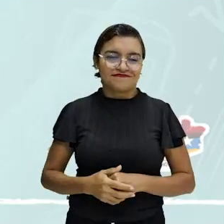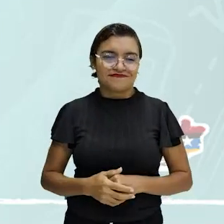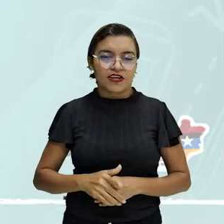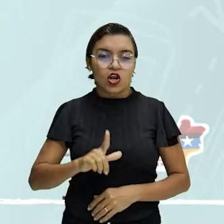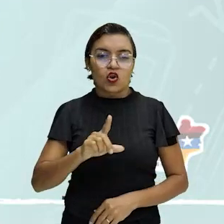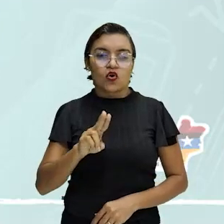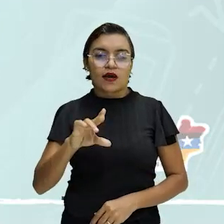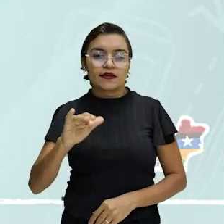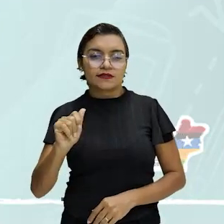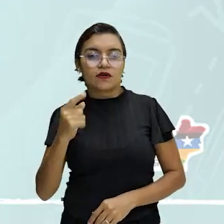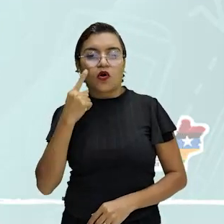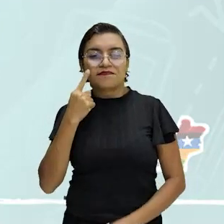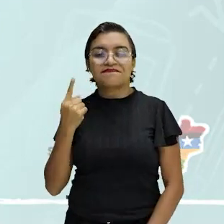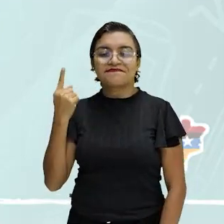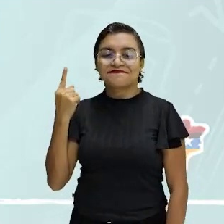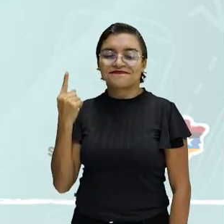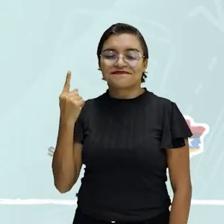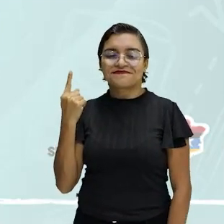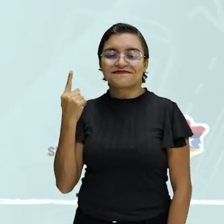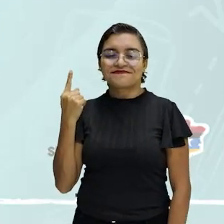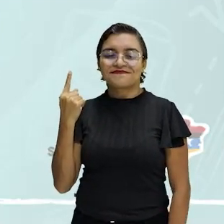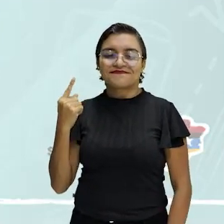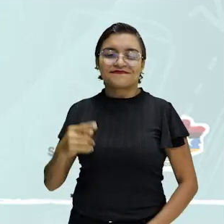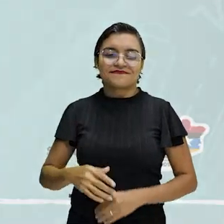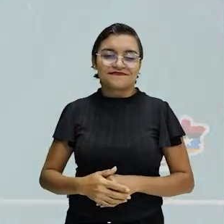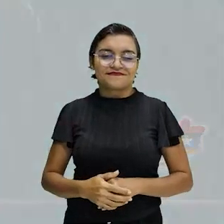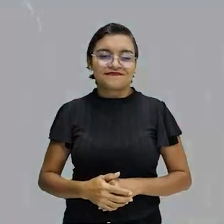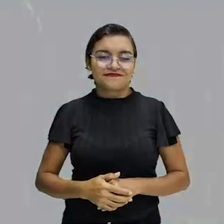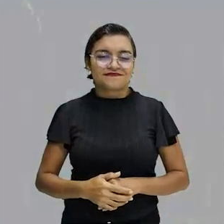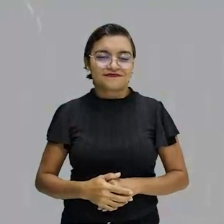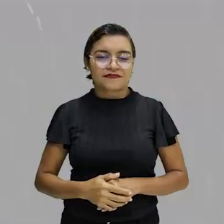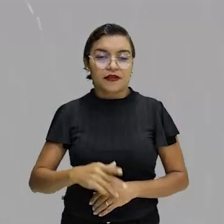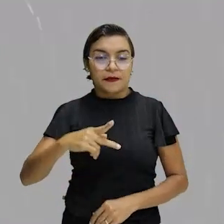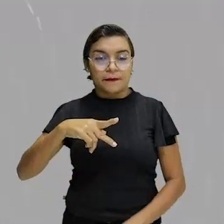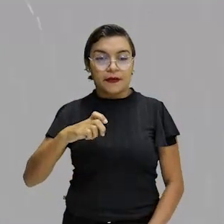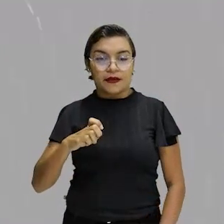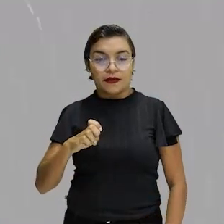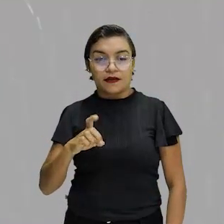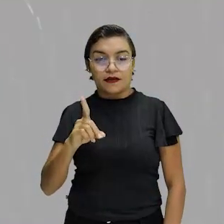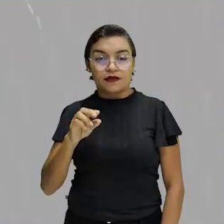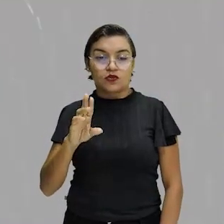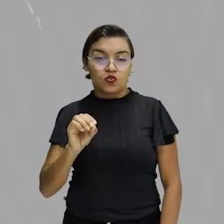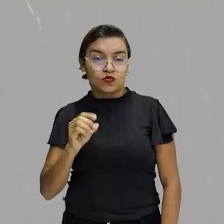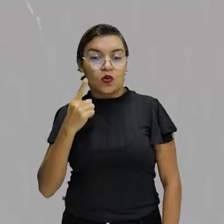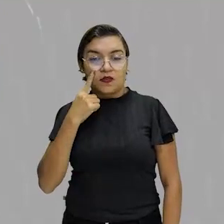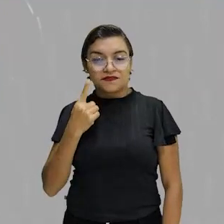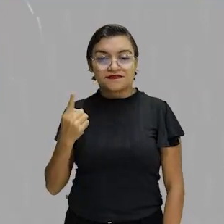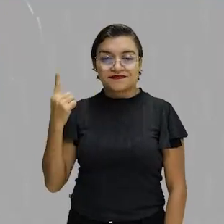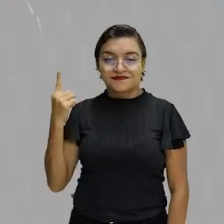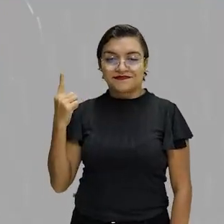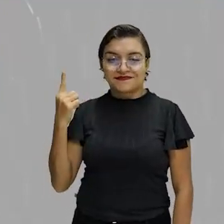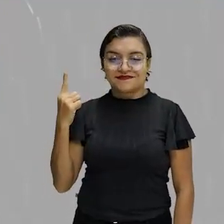@hotmail.com, Lucas, guardião do além @hotmail.com, Pedro,